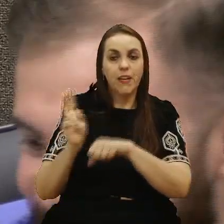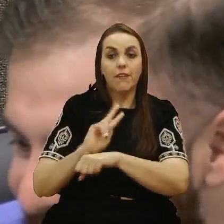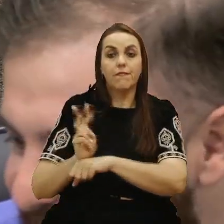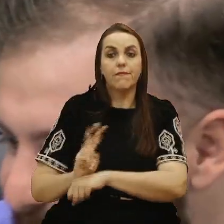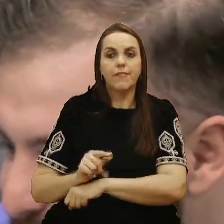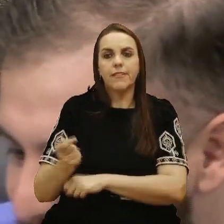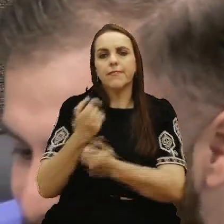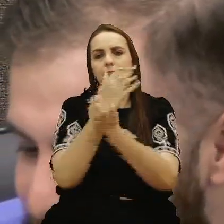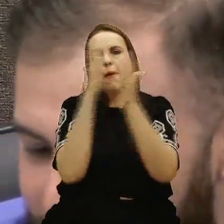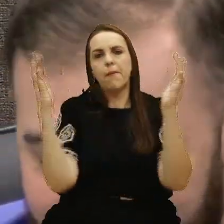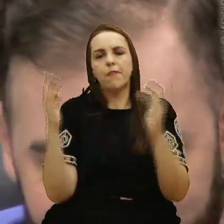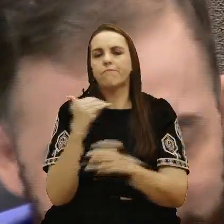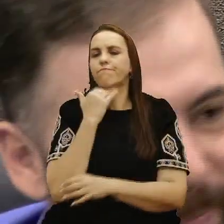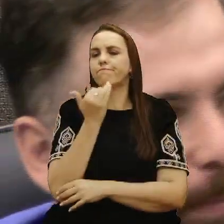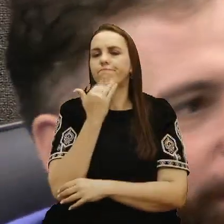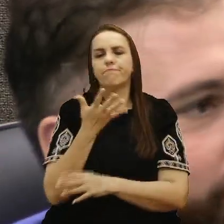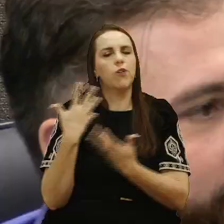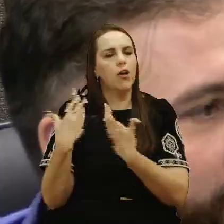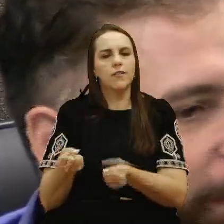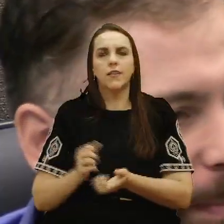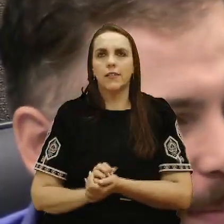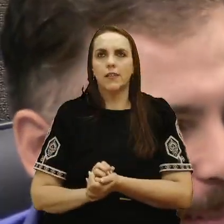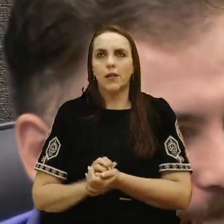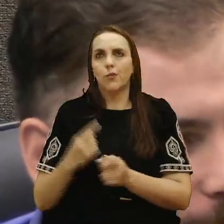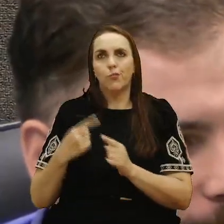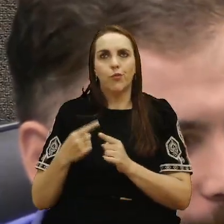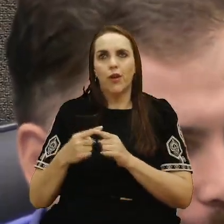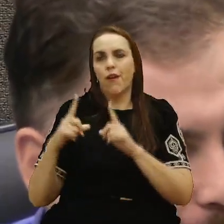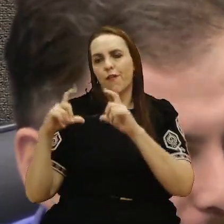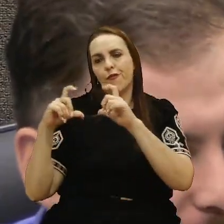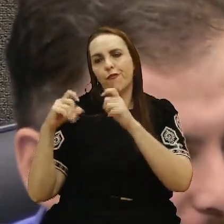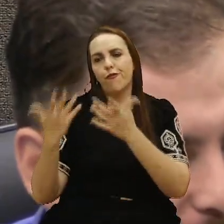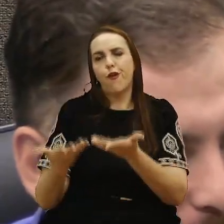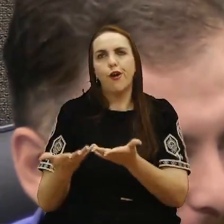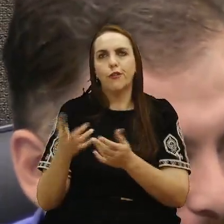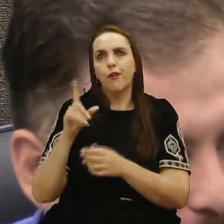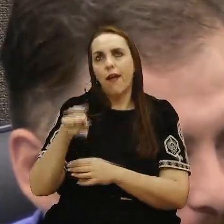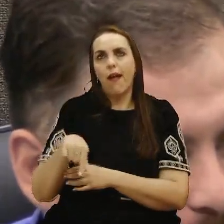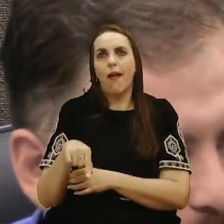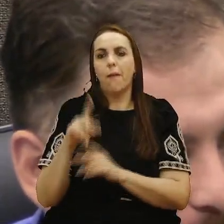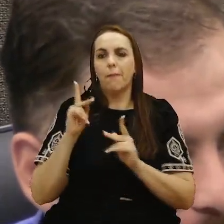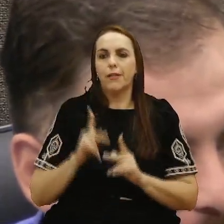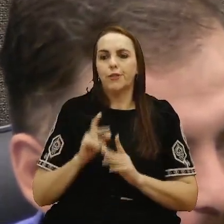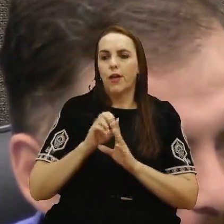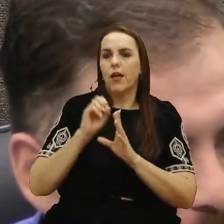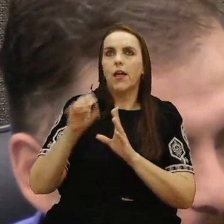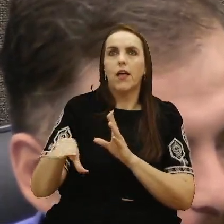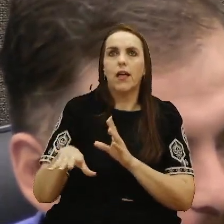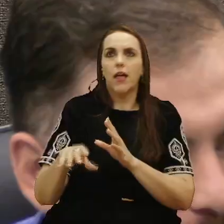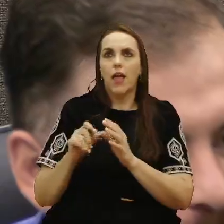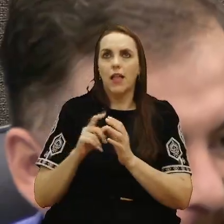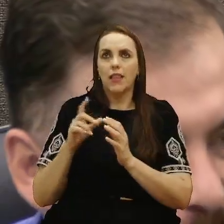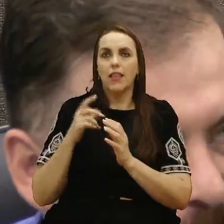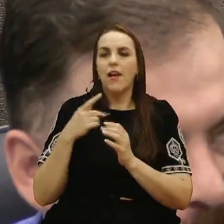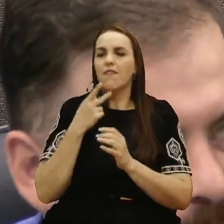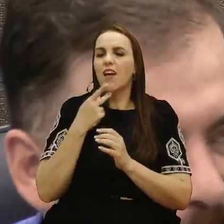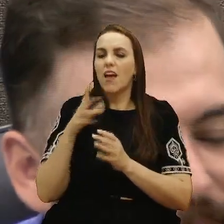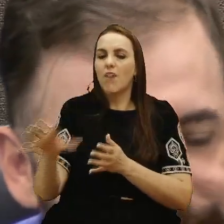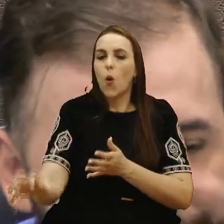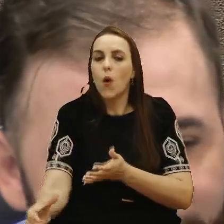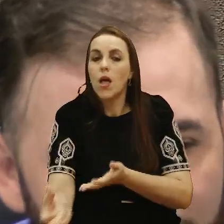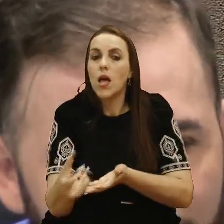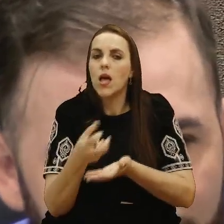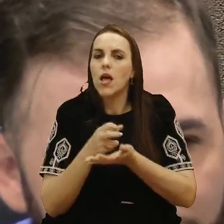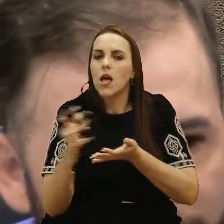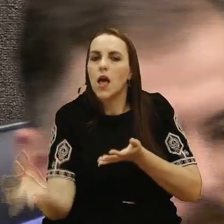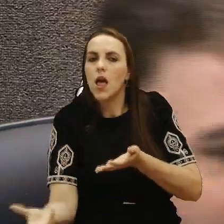meio ambiente não aceitava, porque a foto, quem estava colocando acabava dizendo que estava juntando lixo e não,